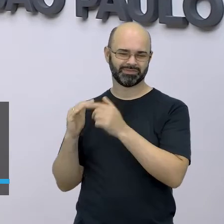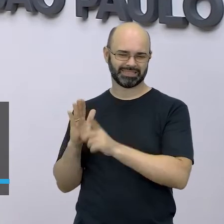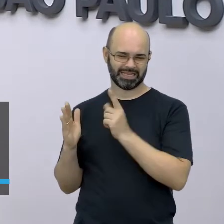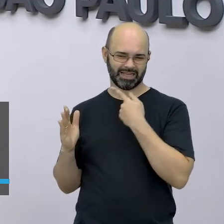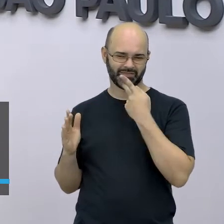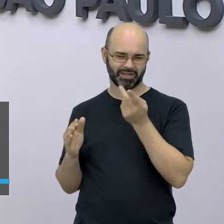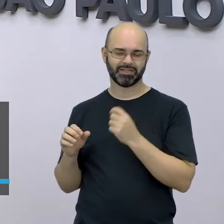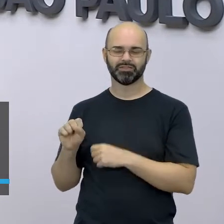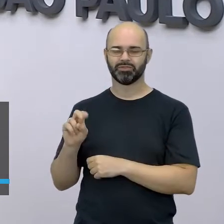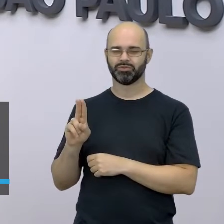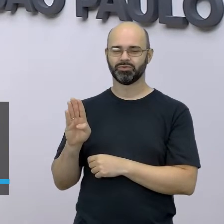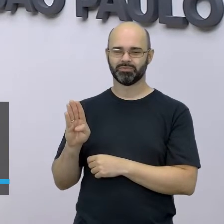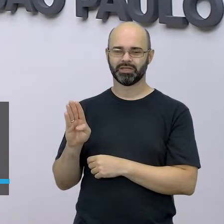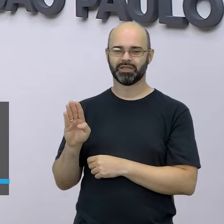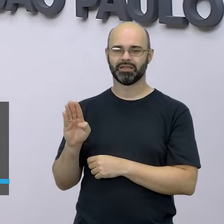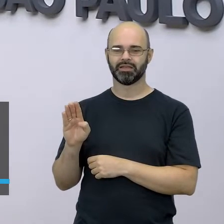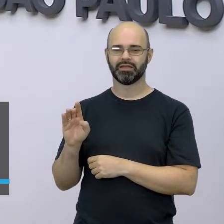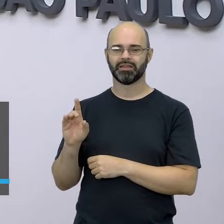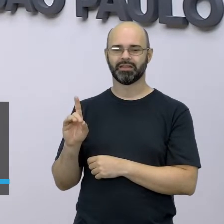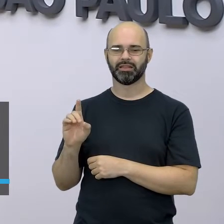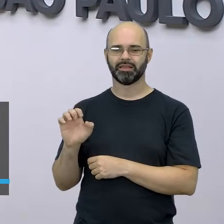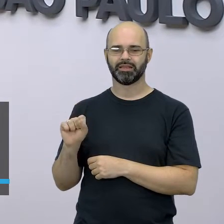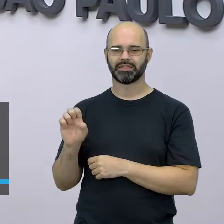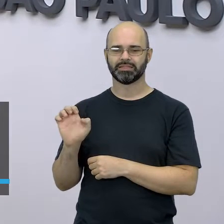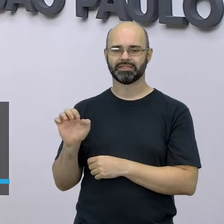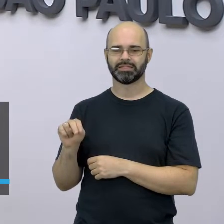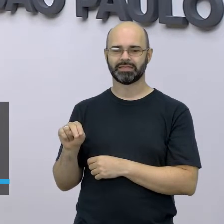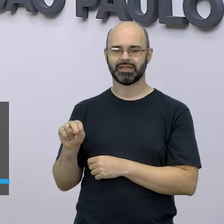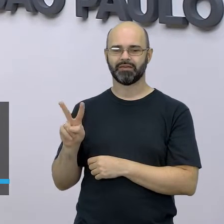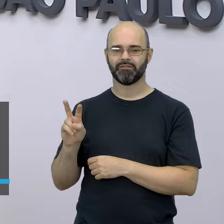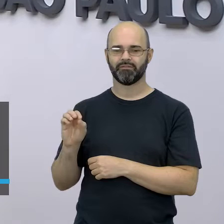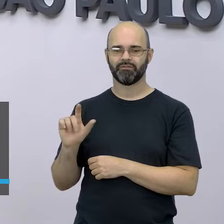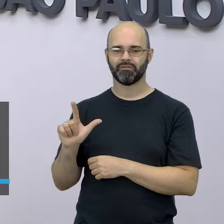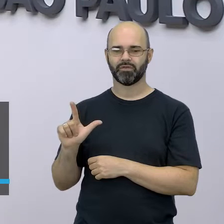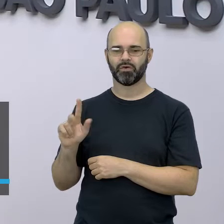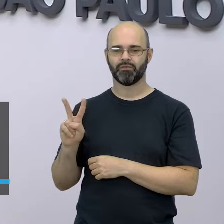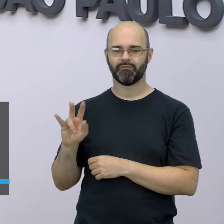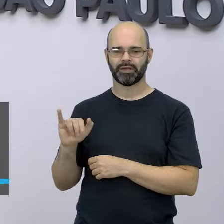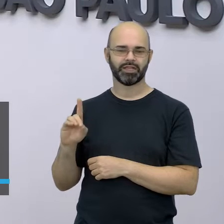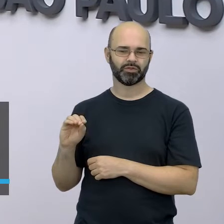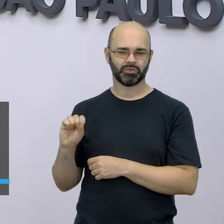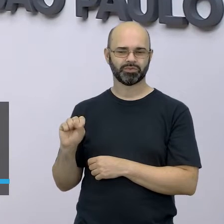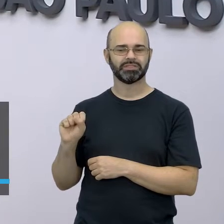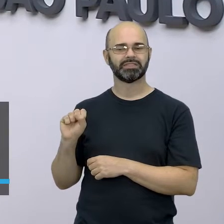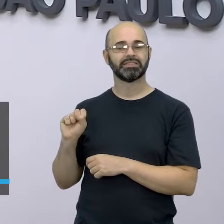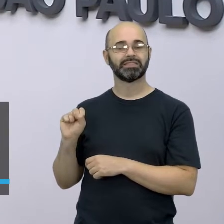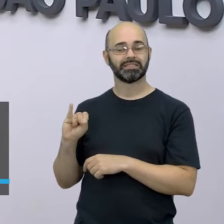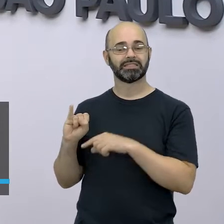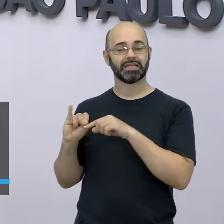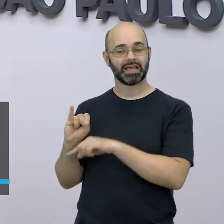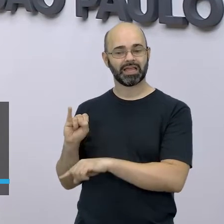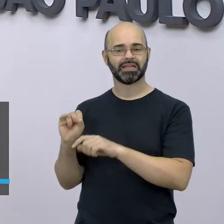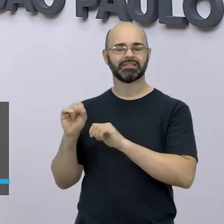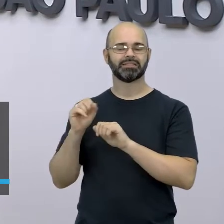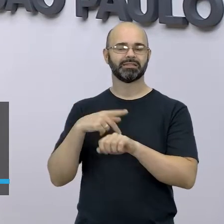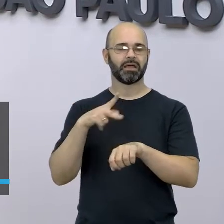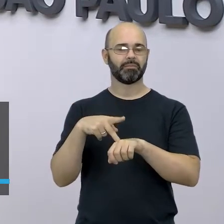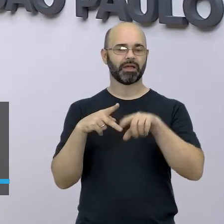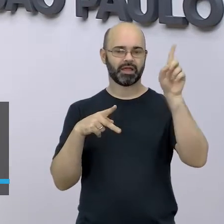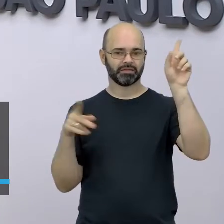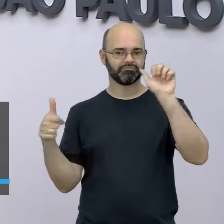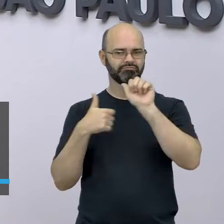de falar, eles seguissem os mesmos passos dos países que hoje são ricos,